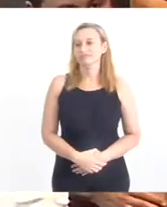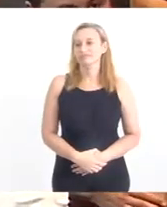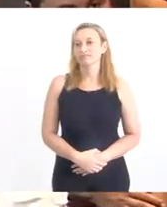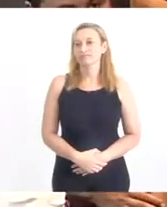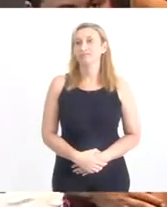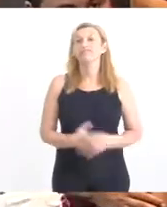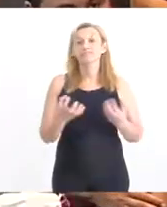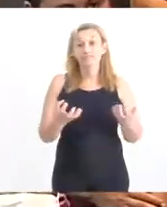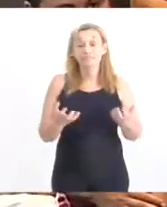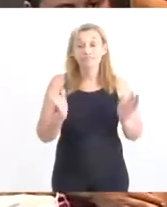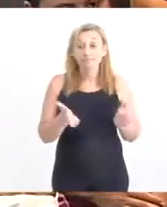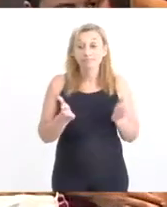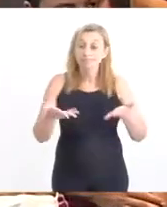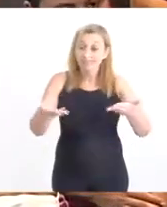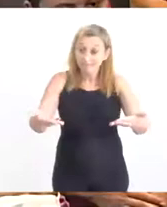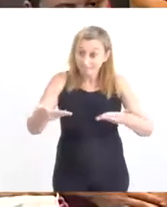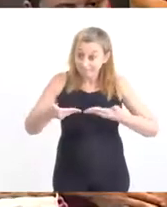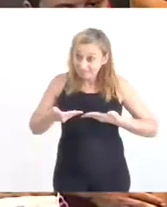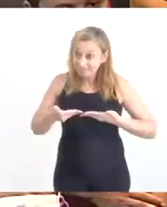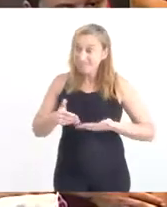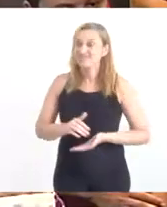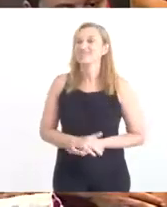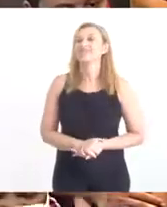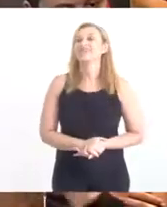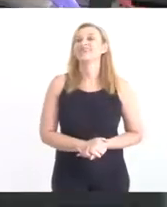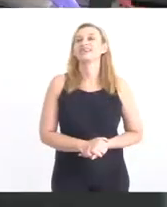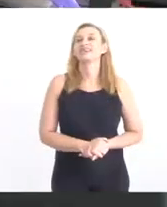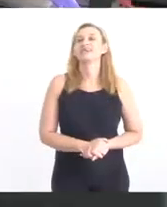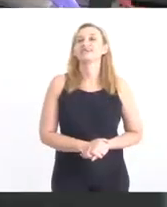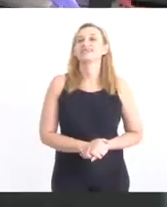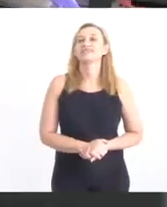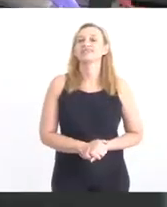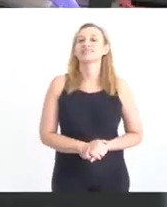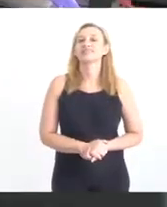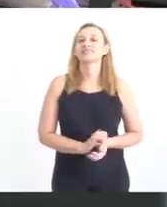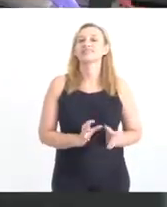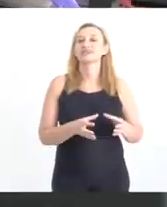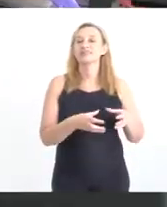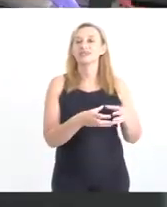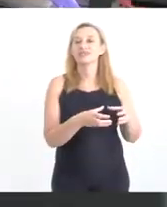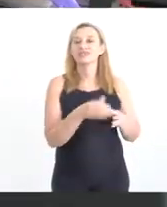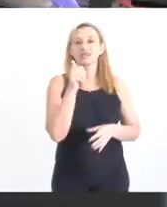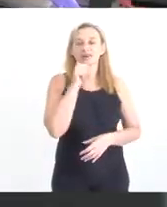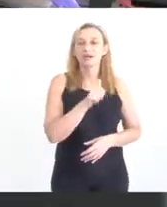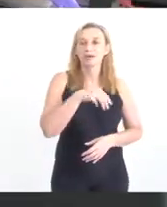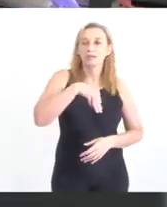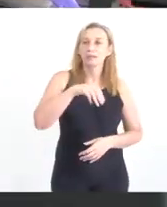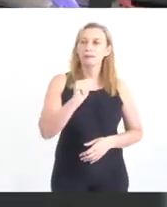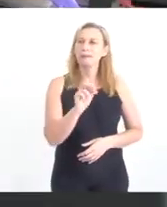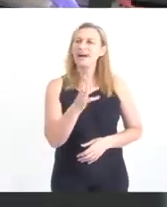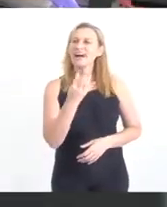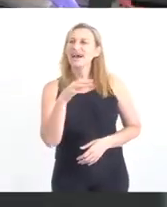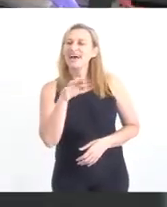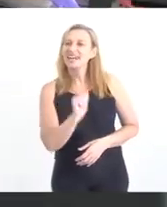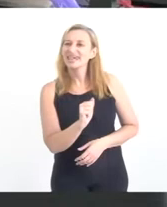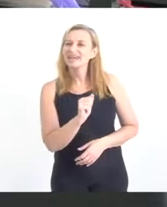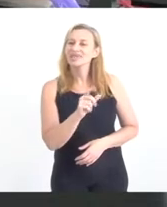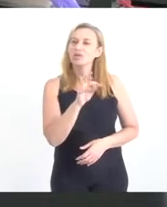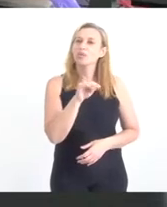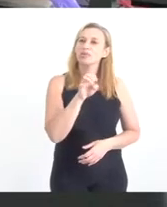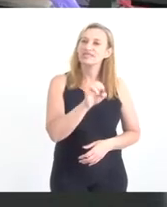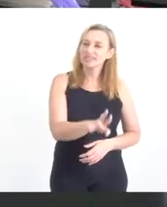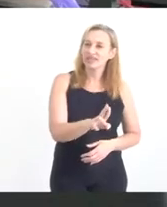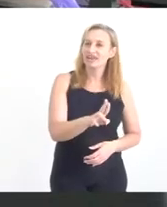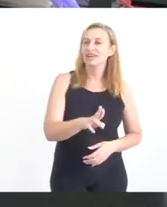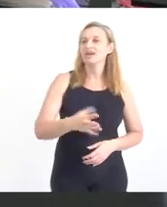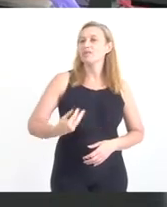eu quero aqui convidar a coletiva de mulheres Margaridas o comitê pela